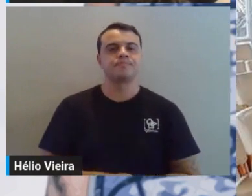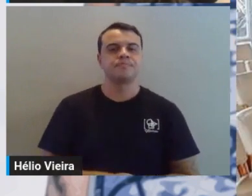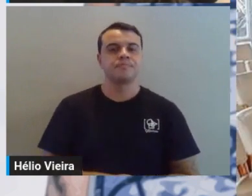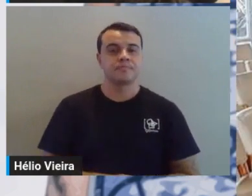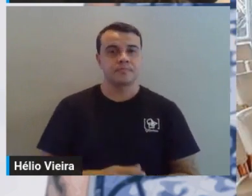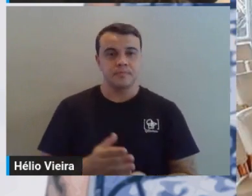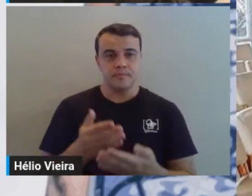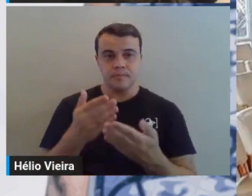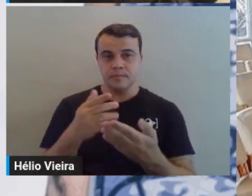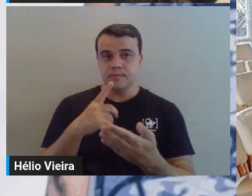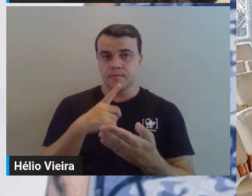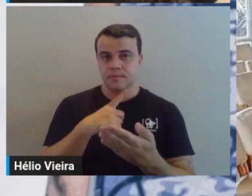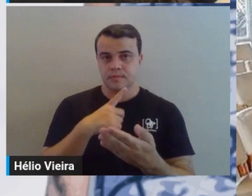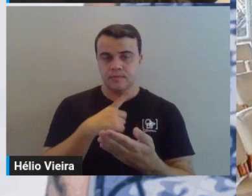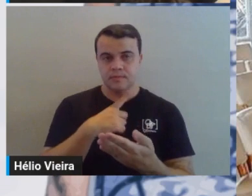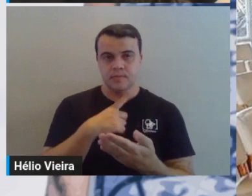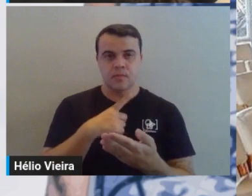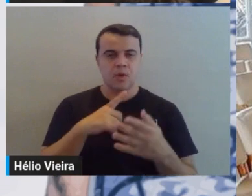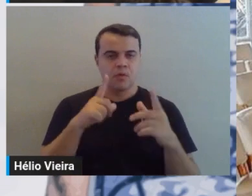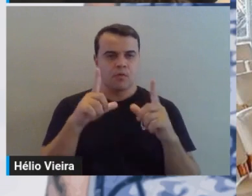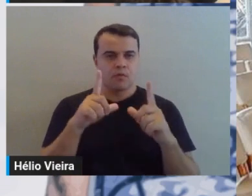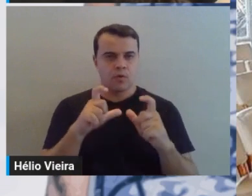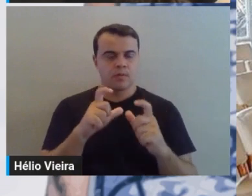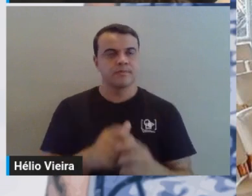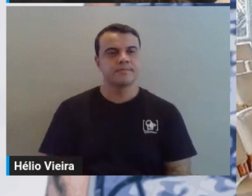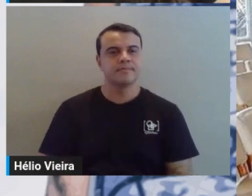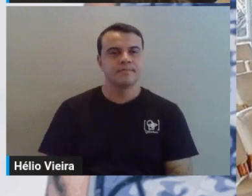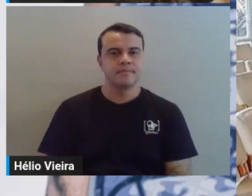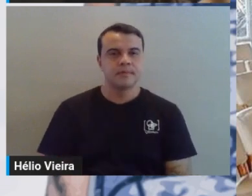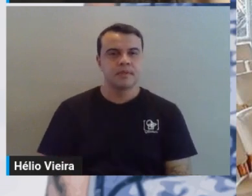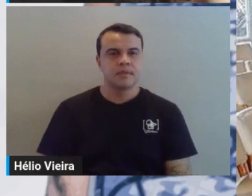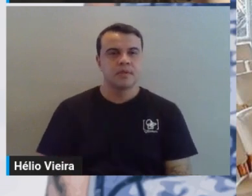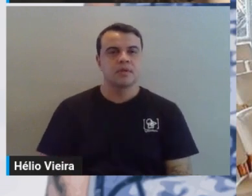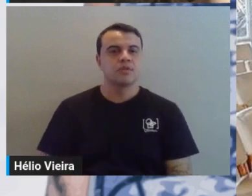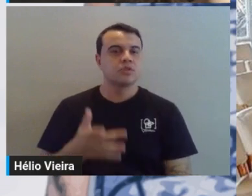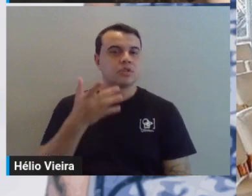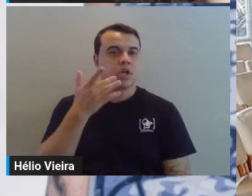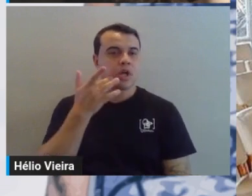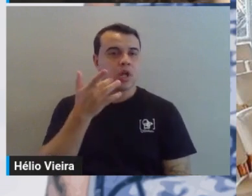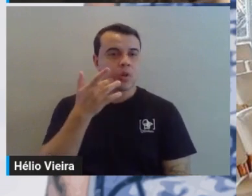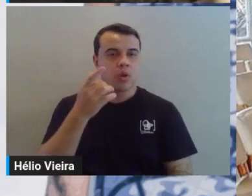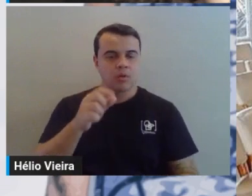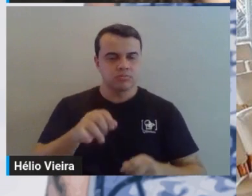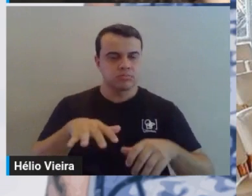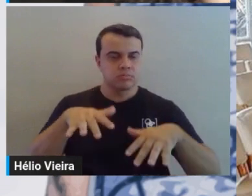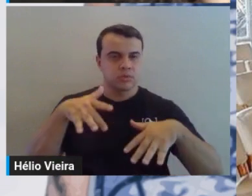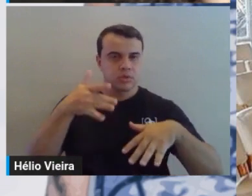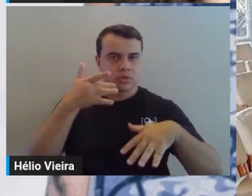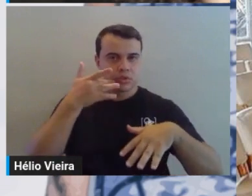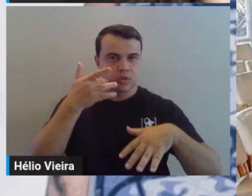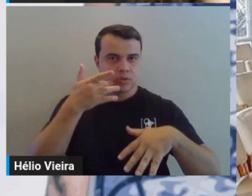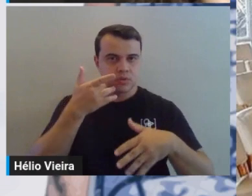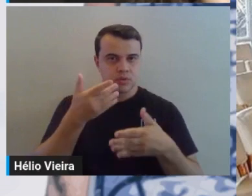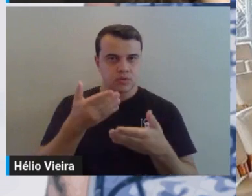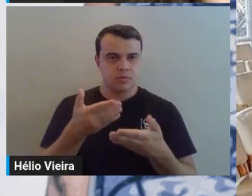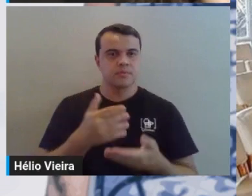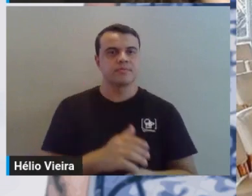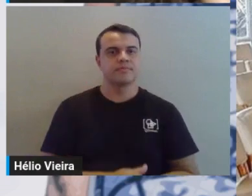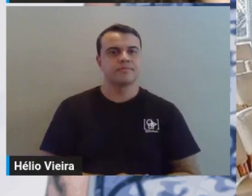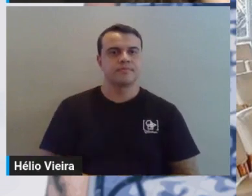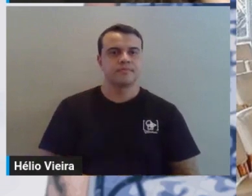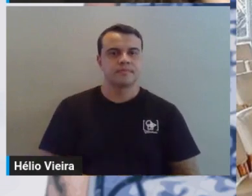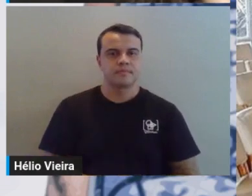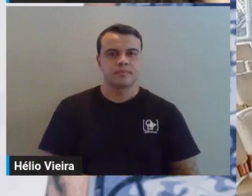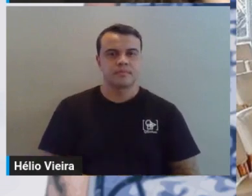Aqui nós temos uma imagem do teatro, né, do auditório. Esse auditório,